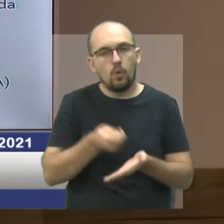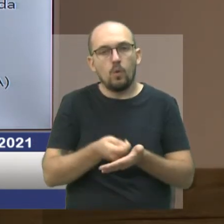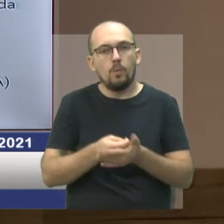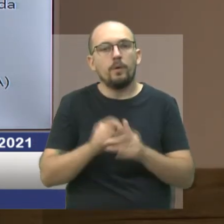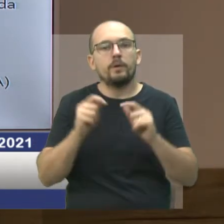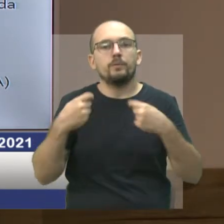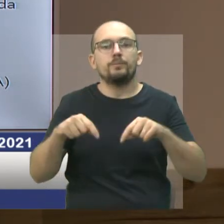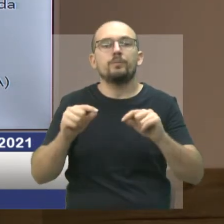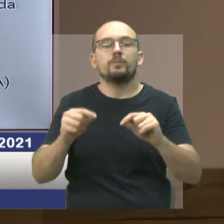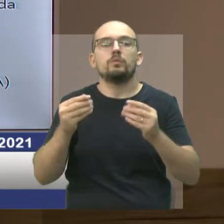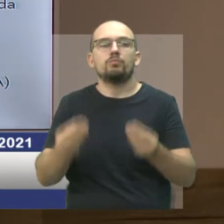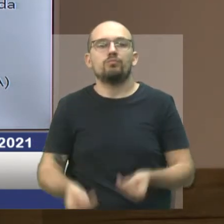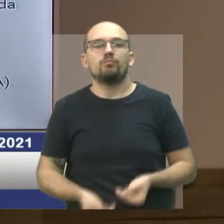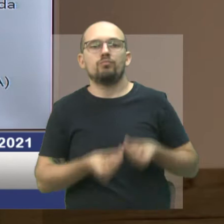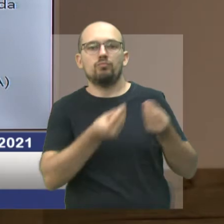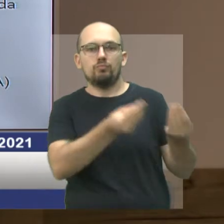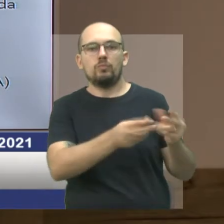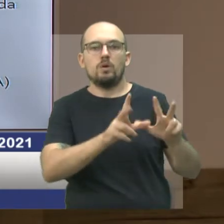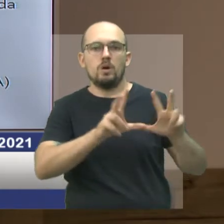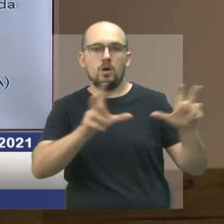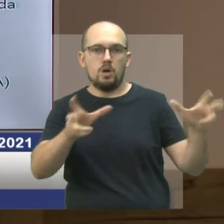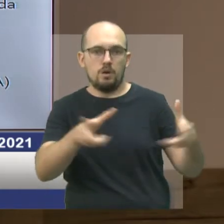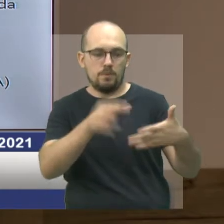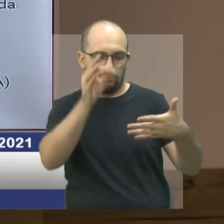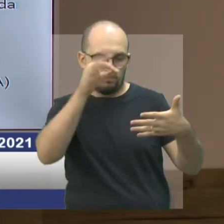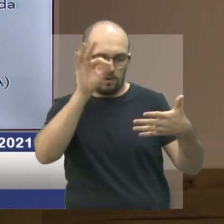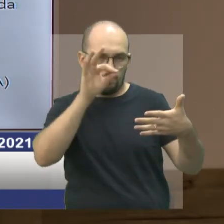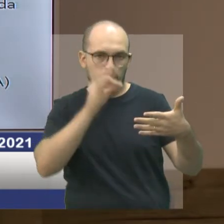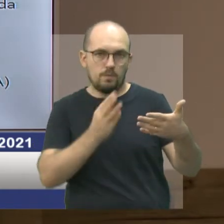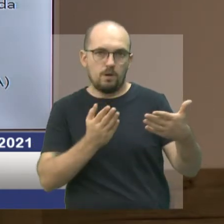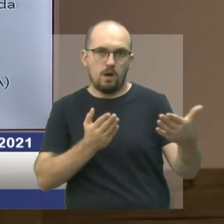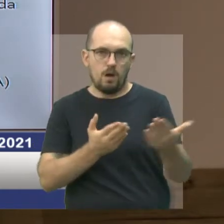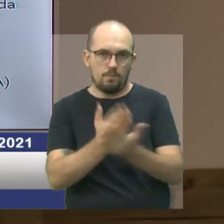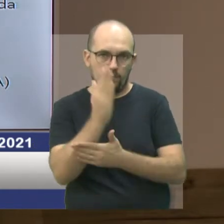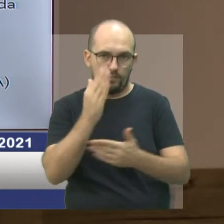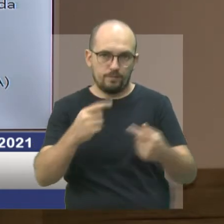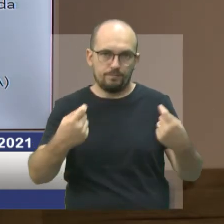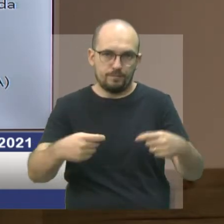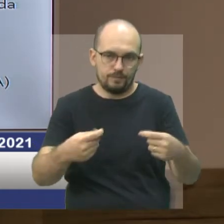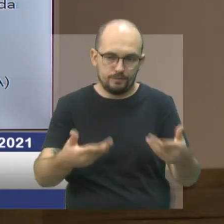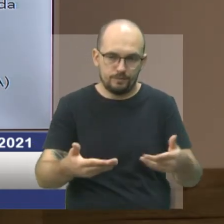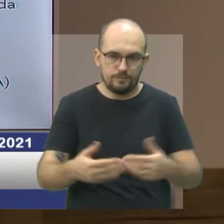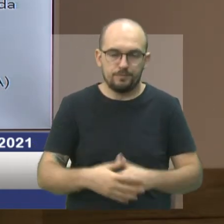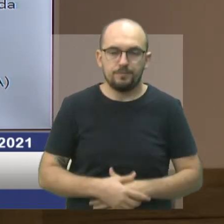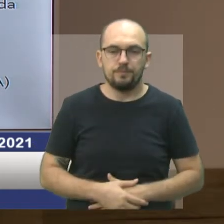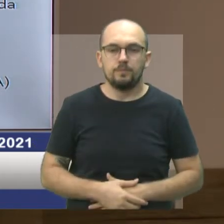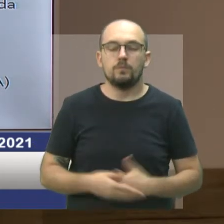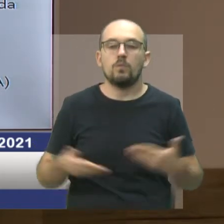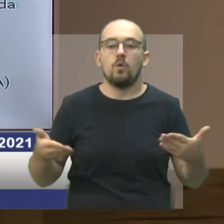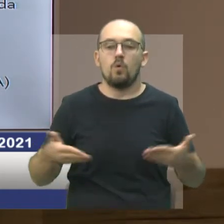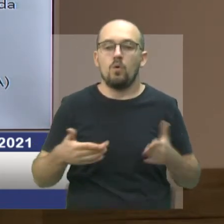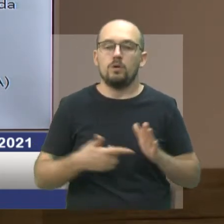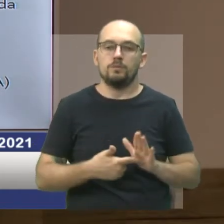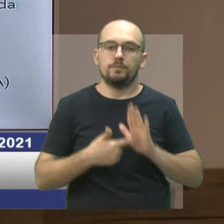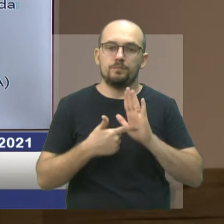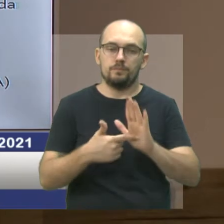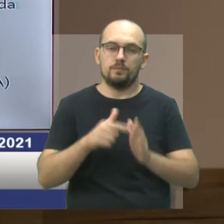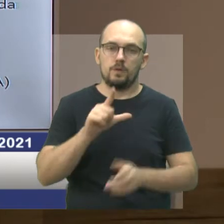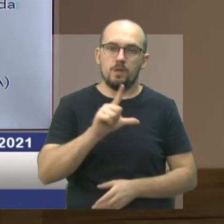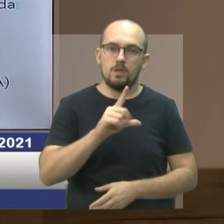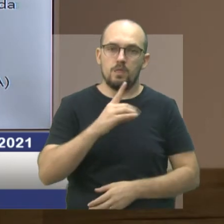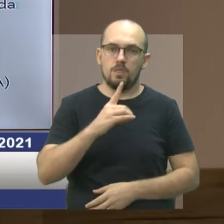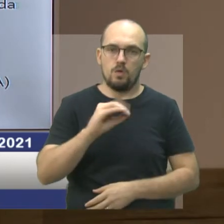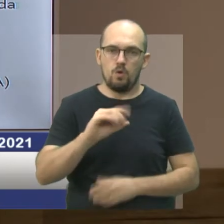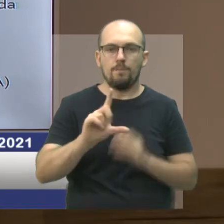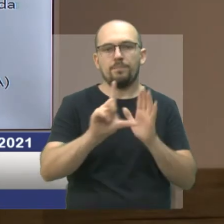para aprovação da Câmara de Vereadores. Hoje nós vamos apresentar para vocês a Lei de Diretrizes Orçamentárias, a